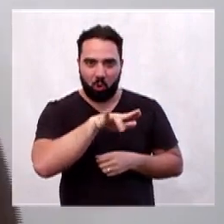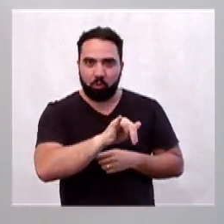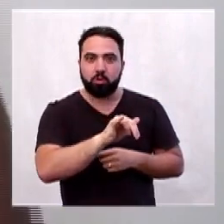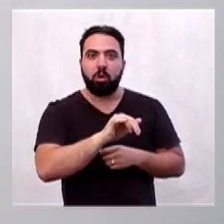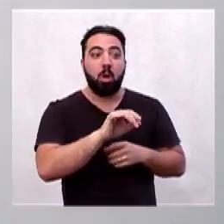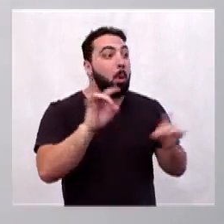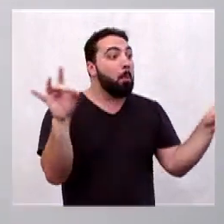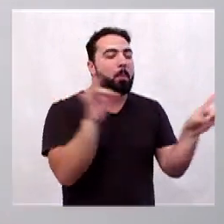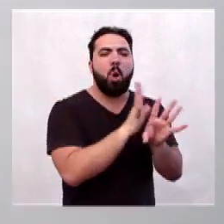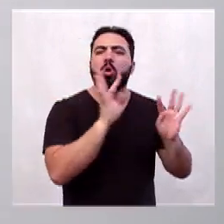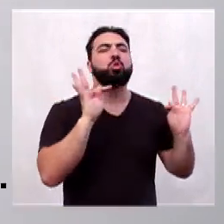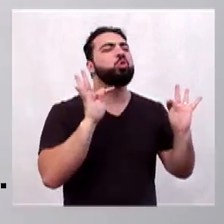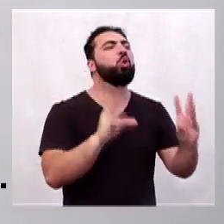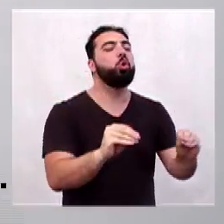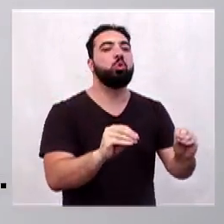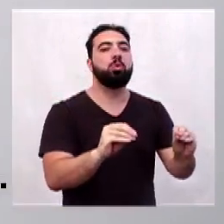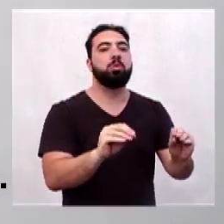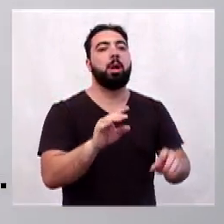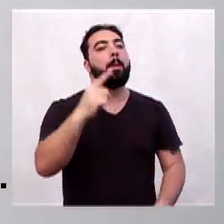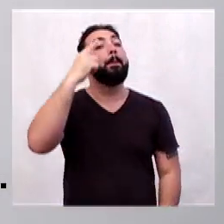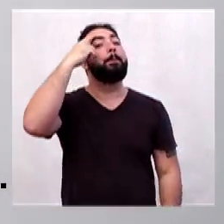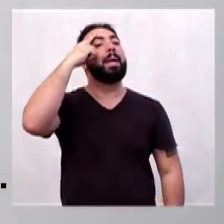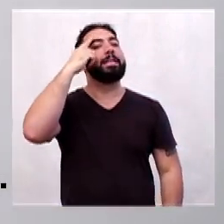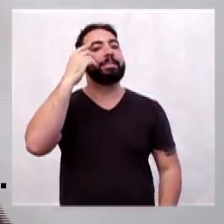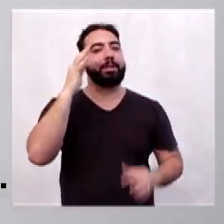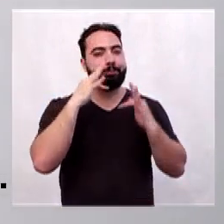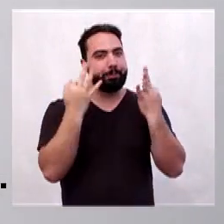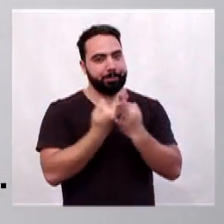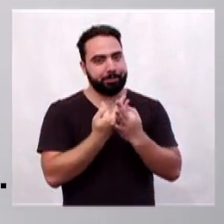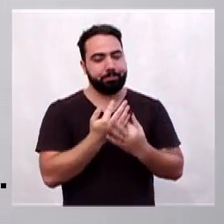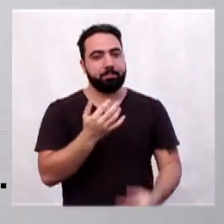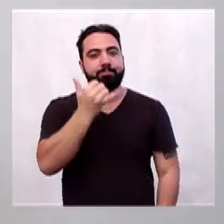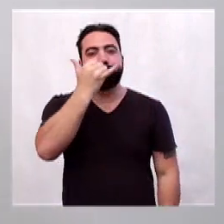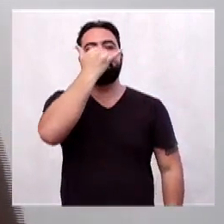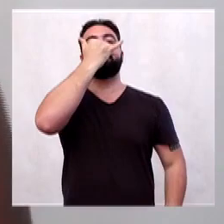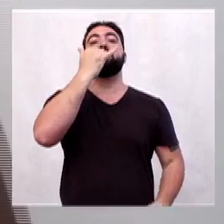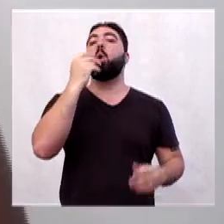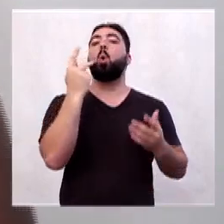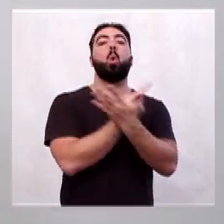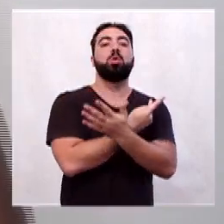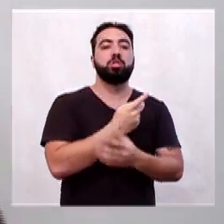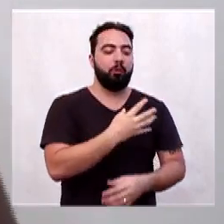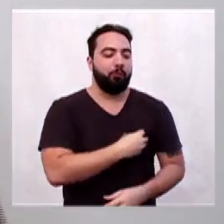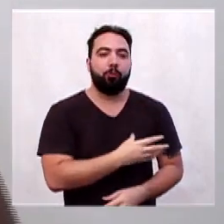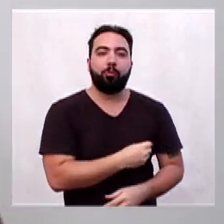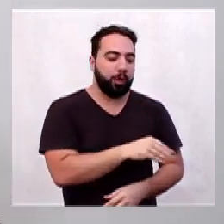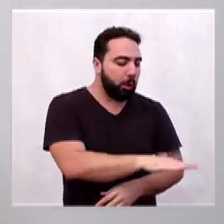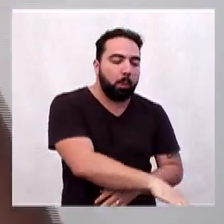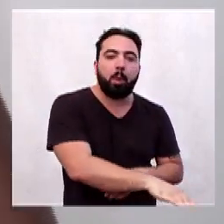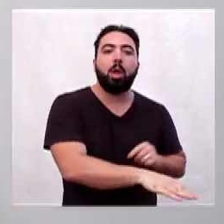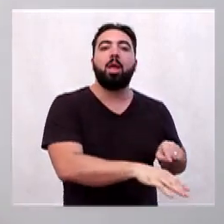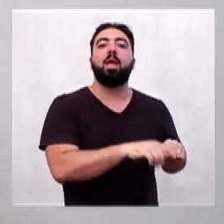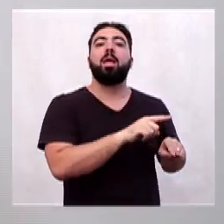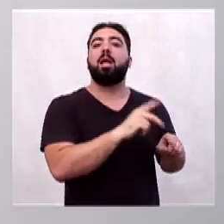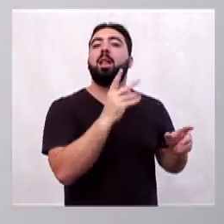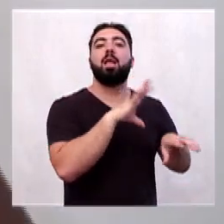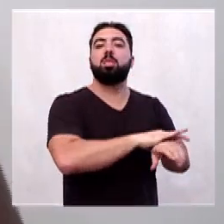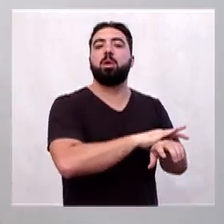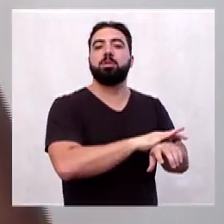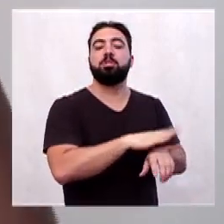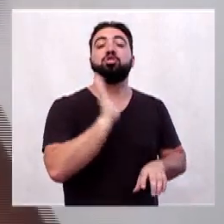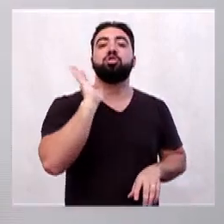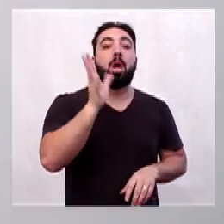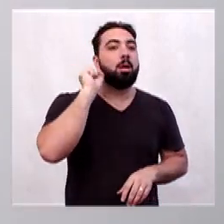bairro tinha tudo. Bem, pelo menos era isso que a família do Osvaldo pensava, até a caçulinha Bia adoecer.